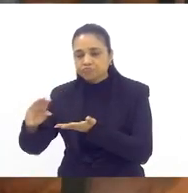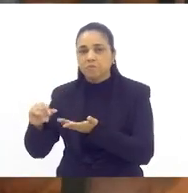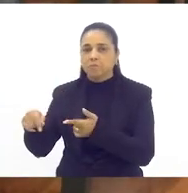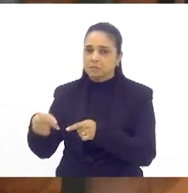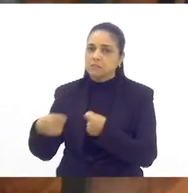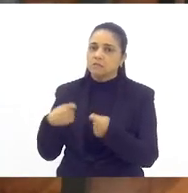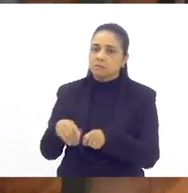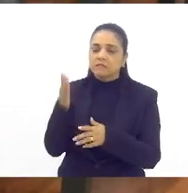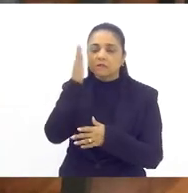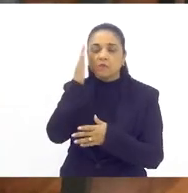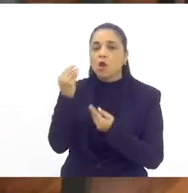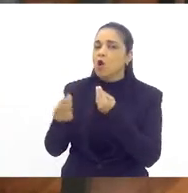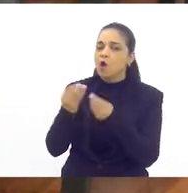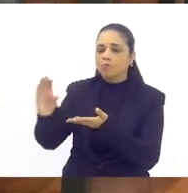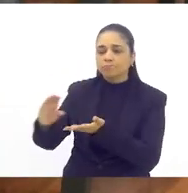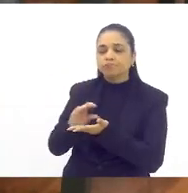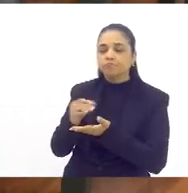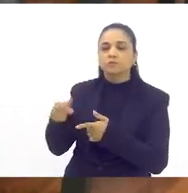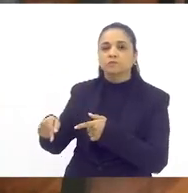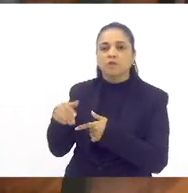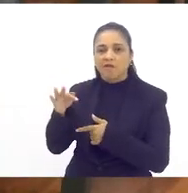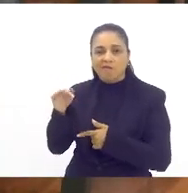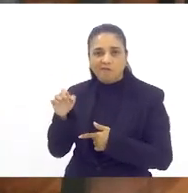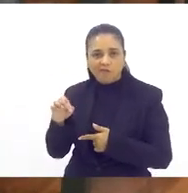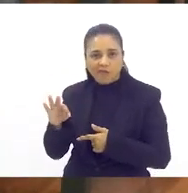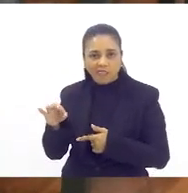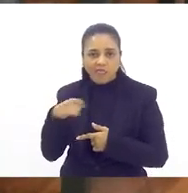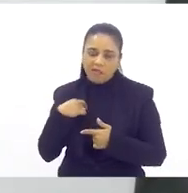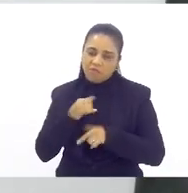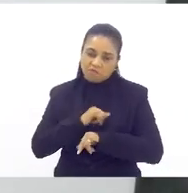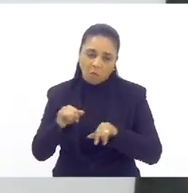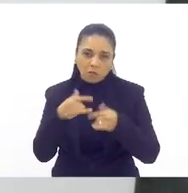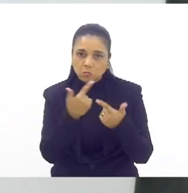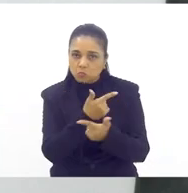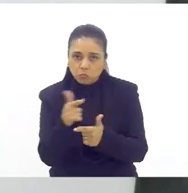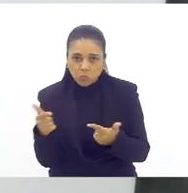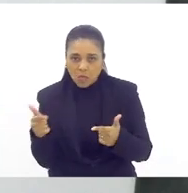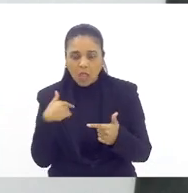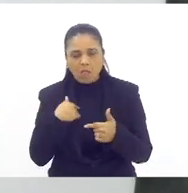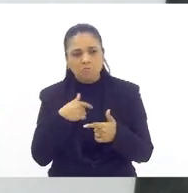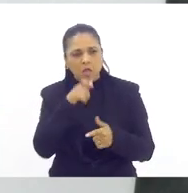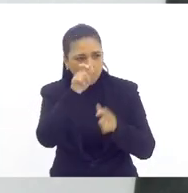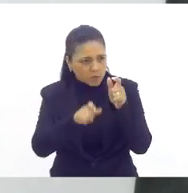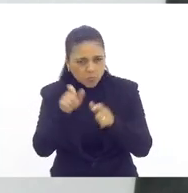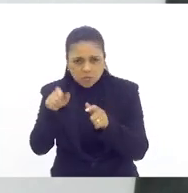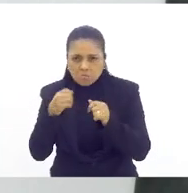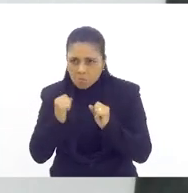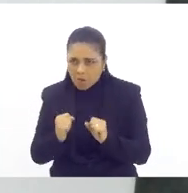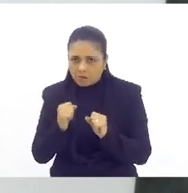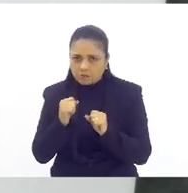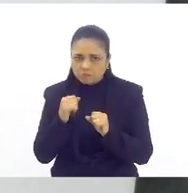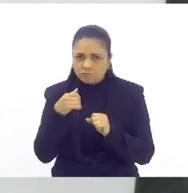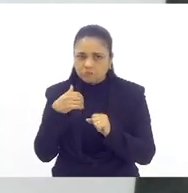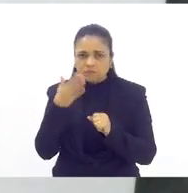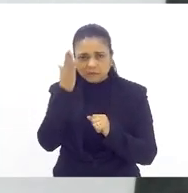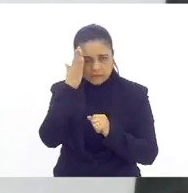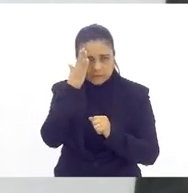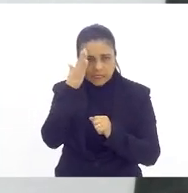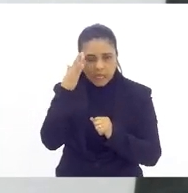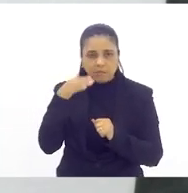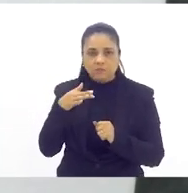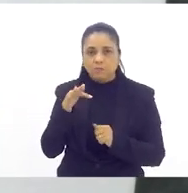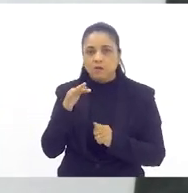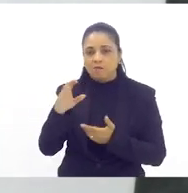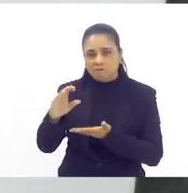porque tava caminhando depois a gente não ouviu mais informações sobre isso não sei se algum dos Presentes aqui pode falar disso mas a questão da verba do fundeb é